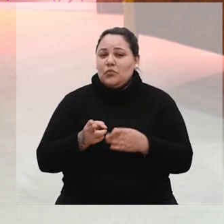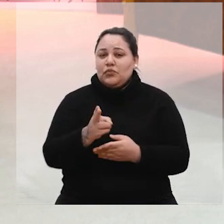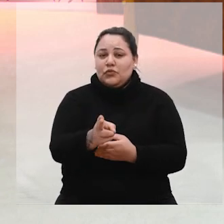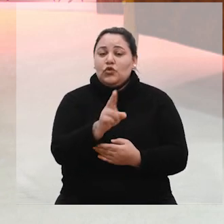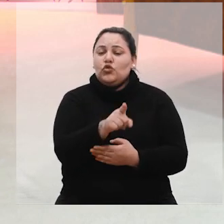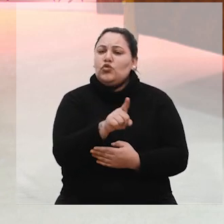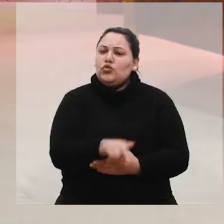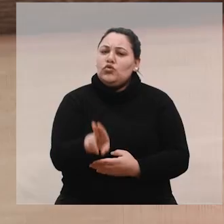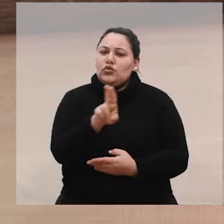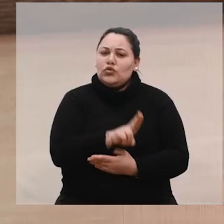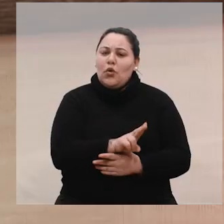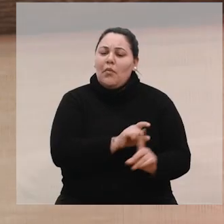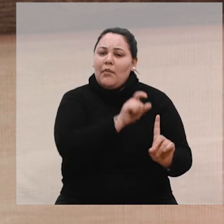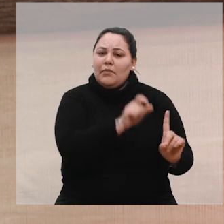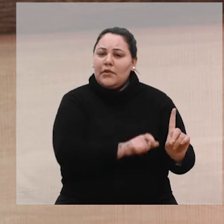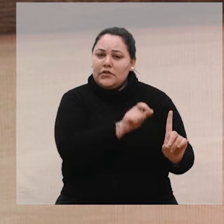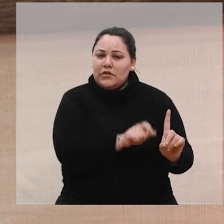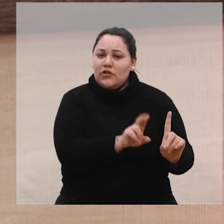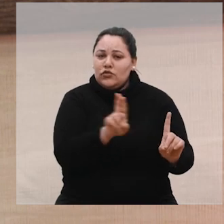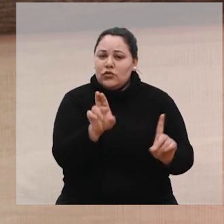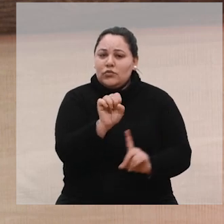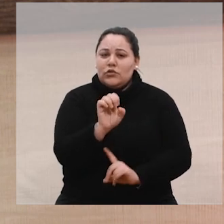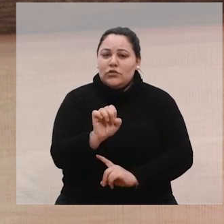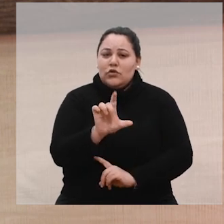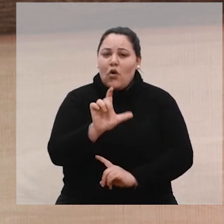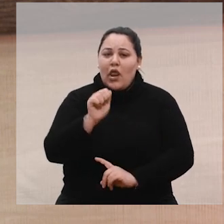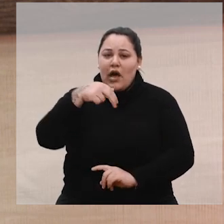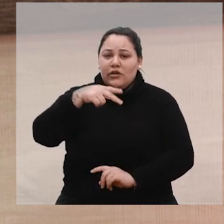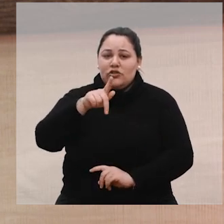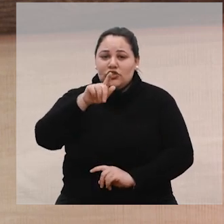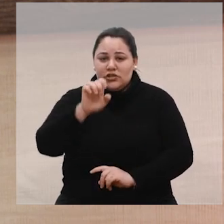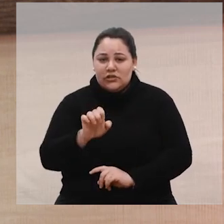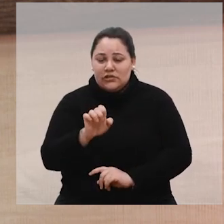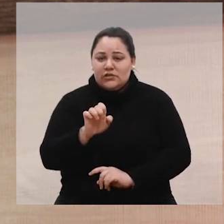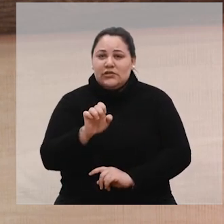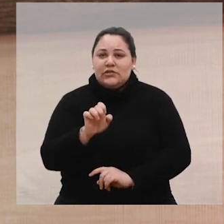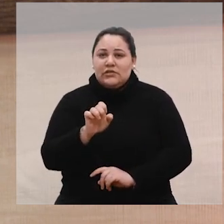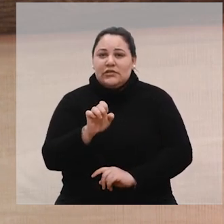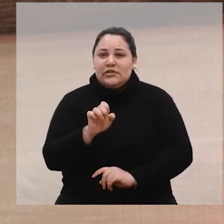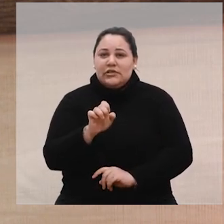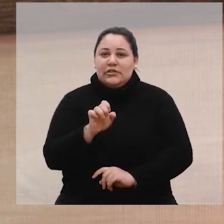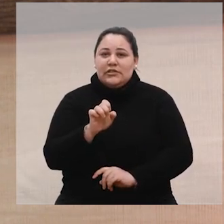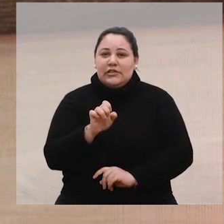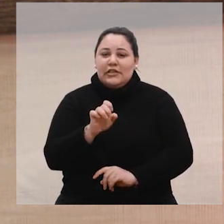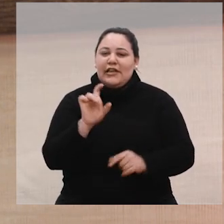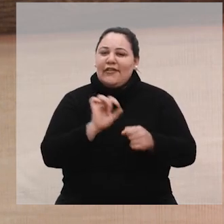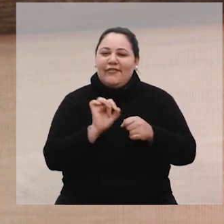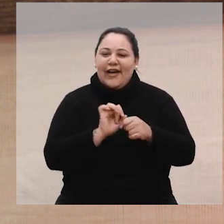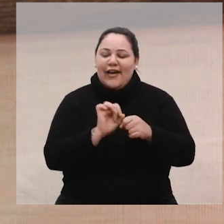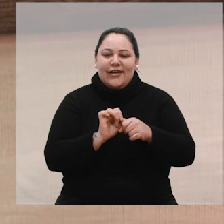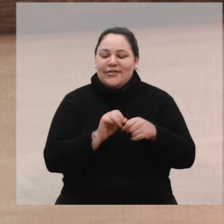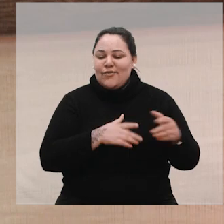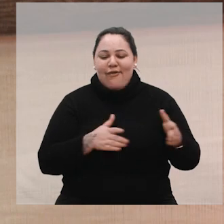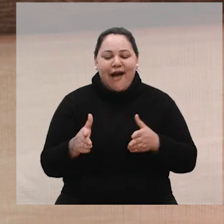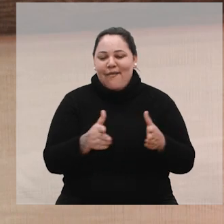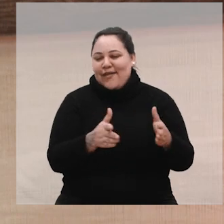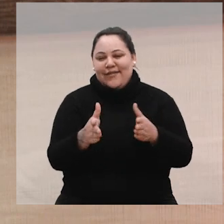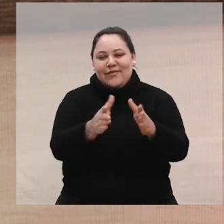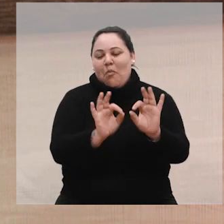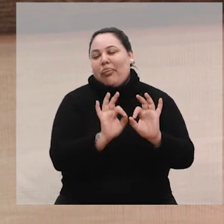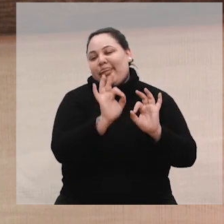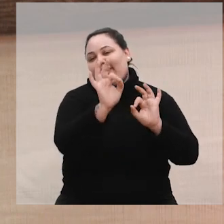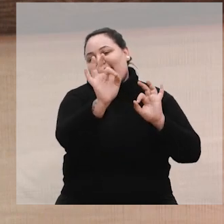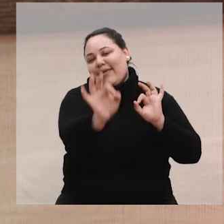fôlego. Tu te vares aqui de uma personagem denominada Solange e que passa um percurso